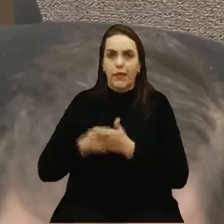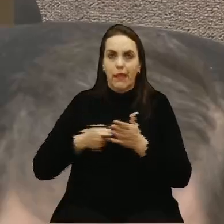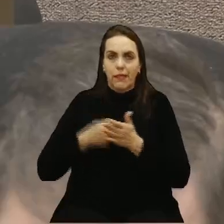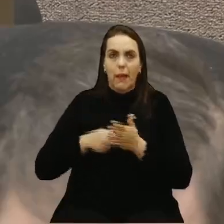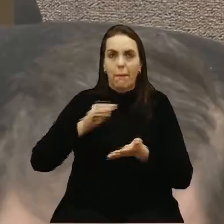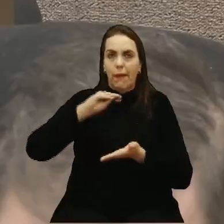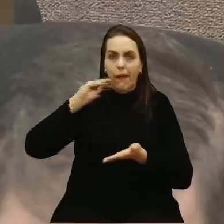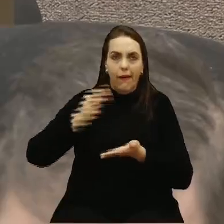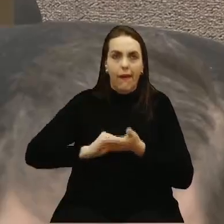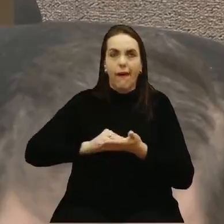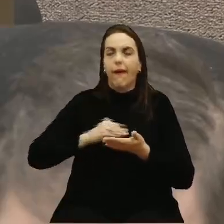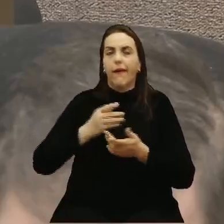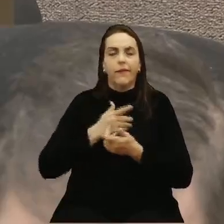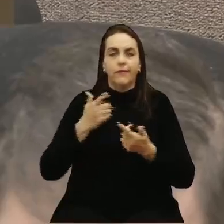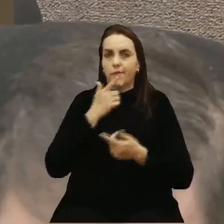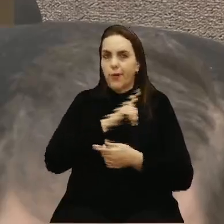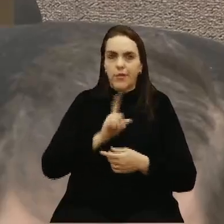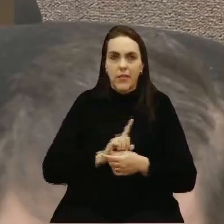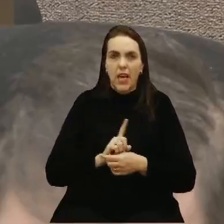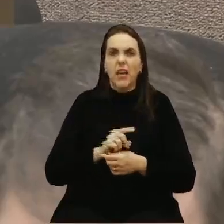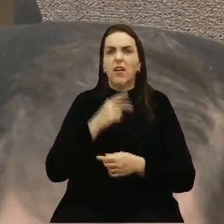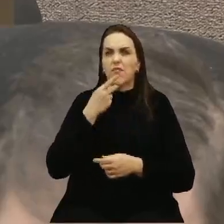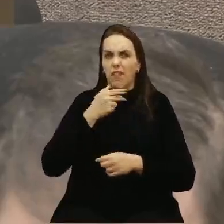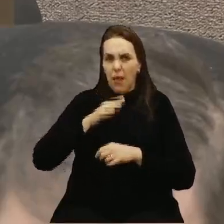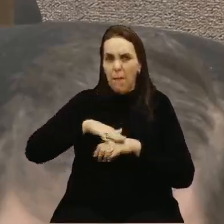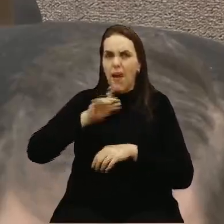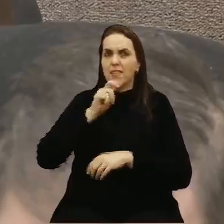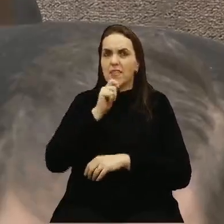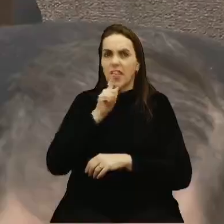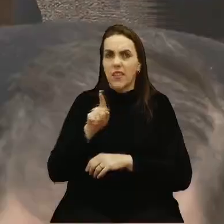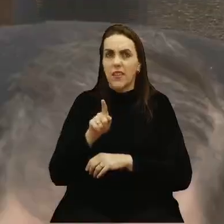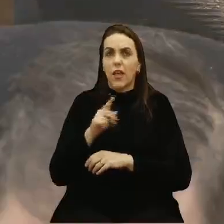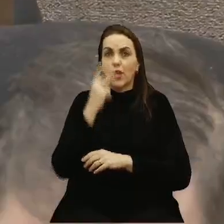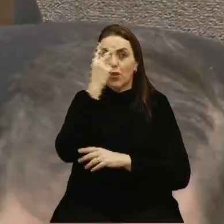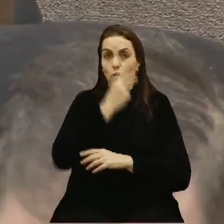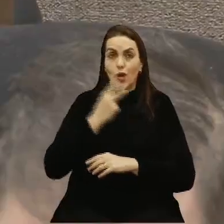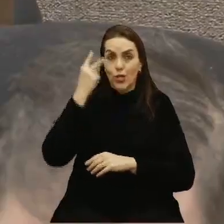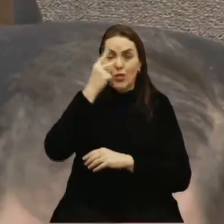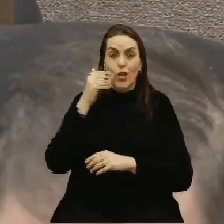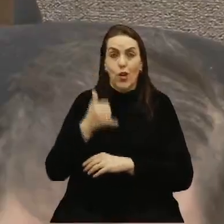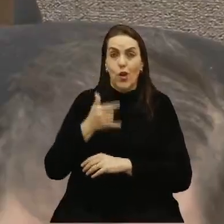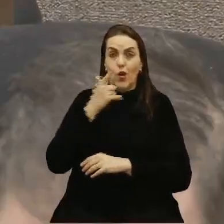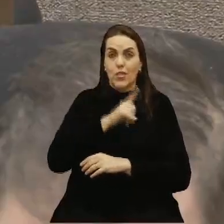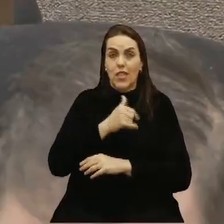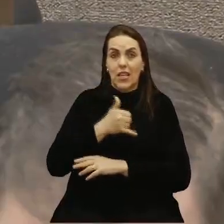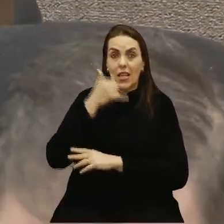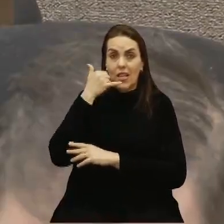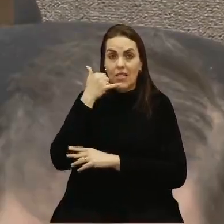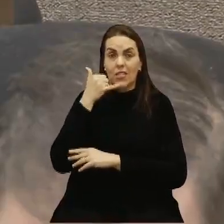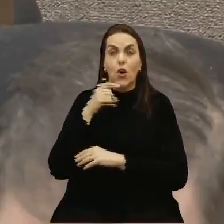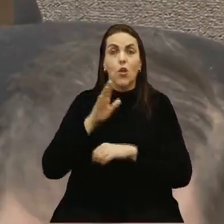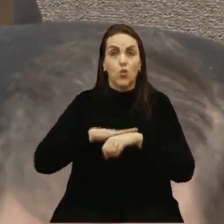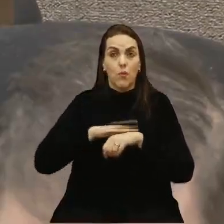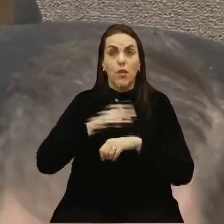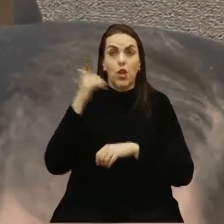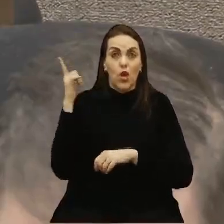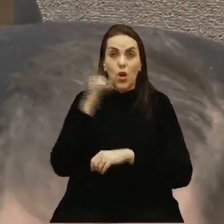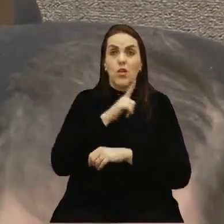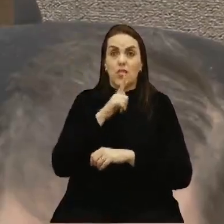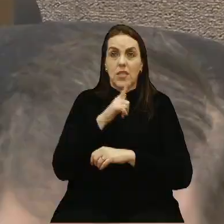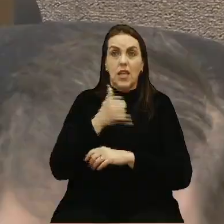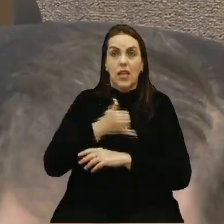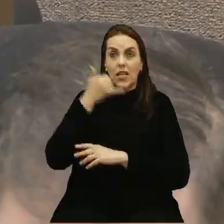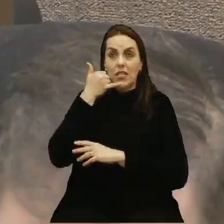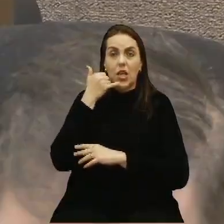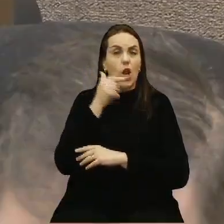agendamento pelo Agenda Mais. E digo mais, o senhor falou 2 horas para conseguir uma ligação, mas quando ela consegue a ligação, não